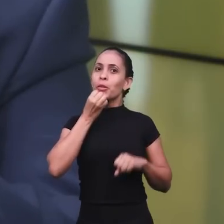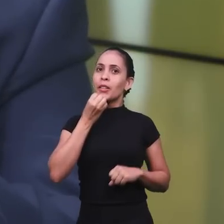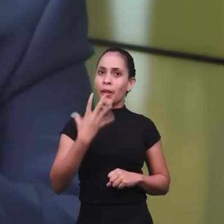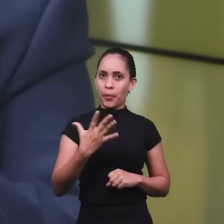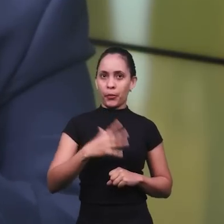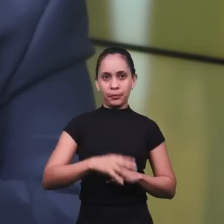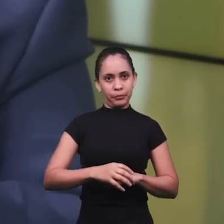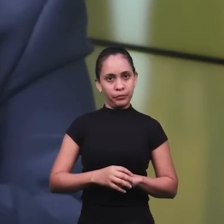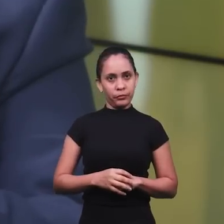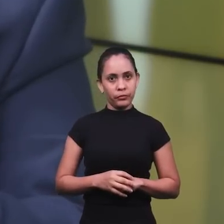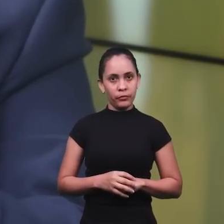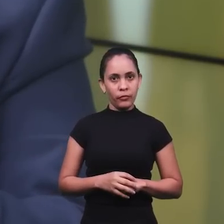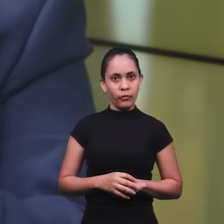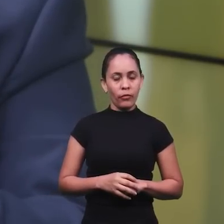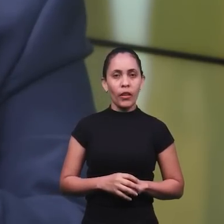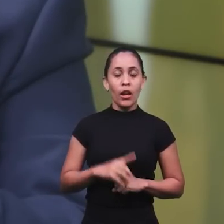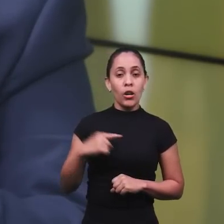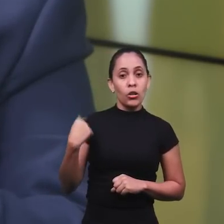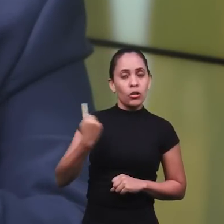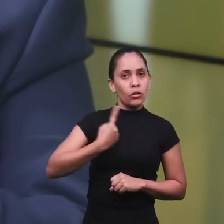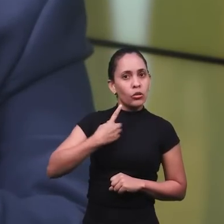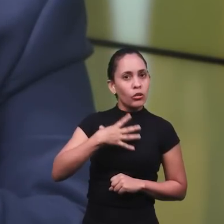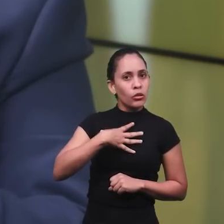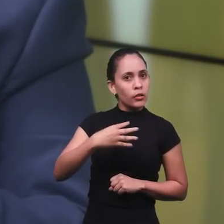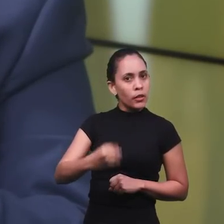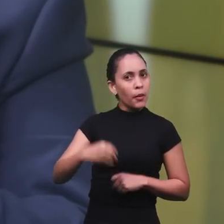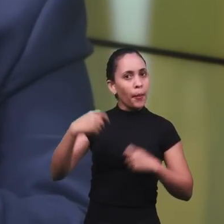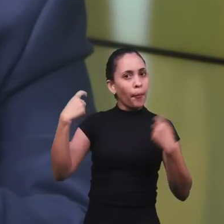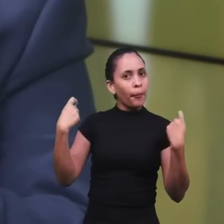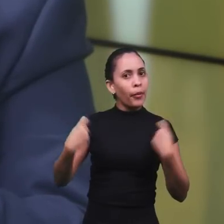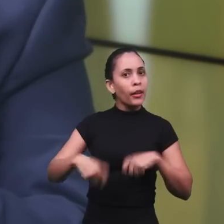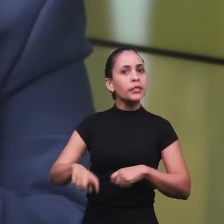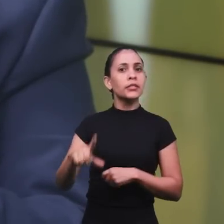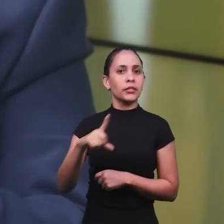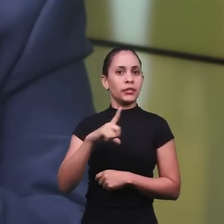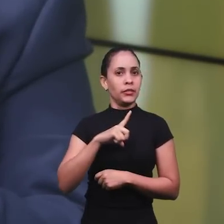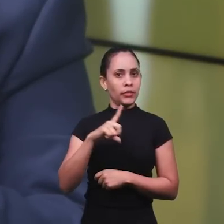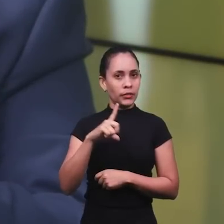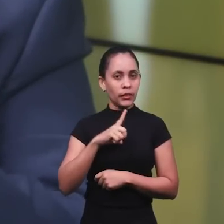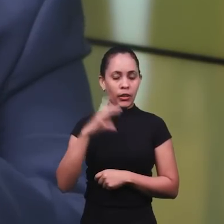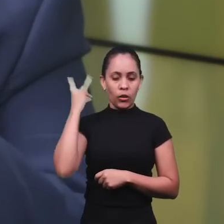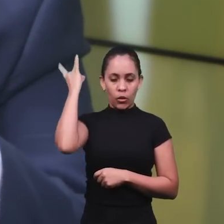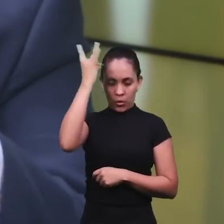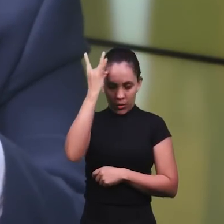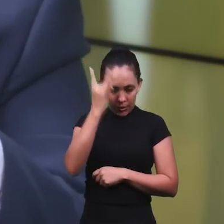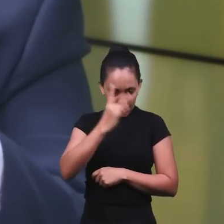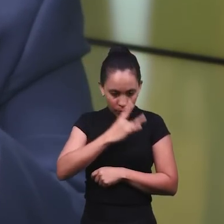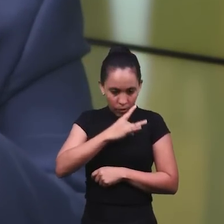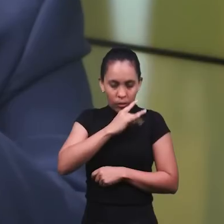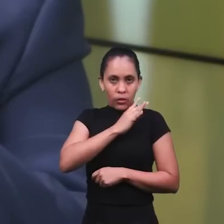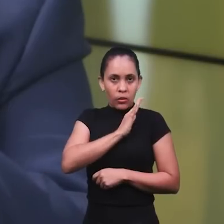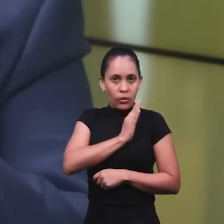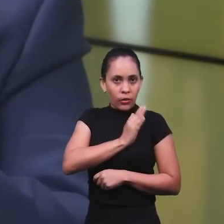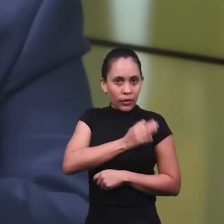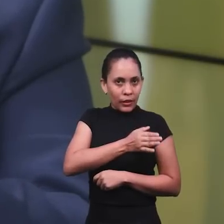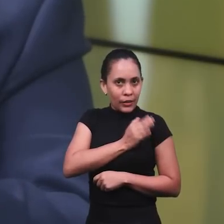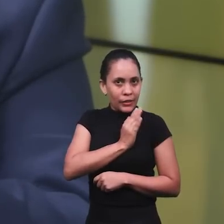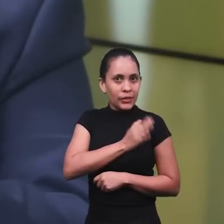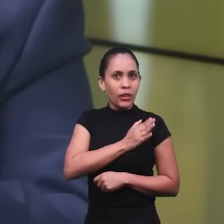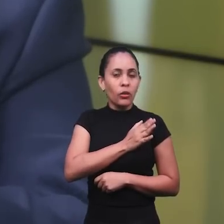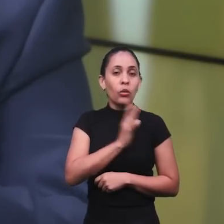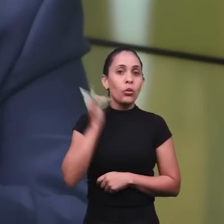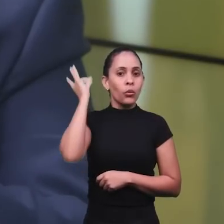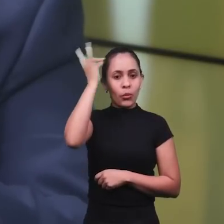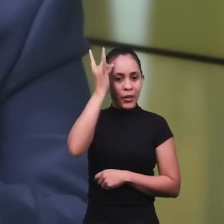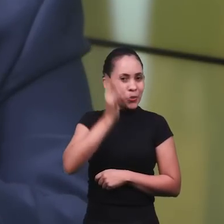fórmula mágica. É necessário que os nossos filhos tenham uma porção do Espírito Santo dentro deles,